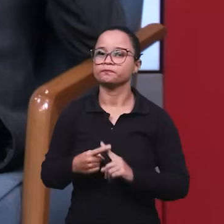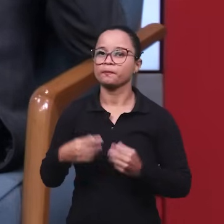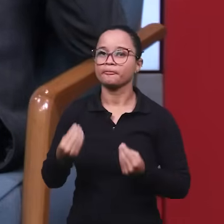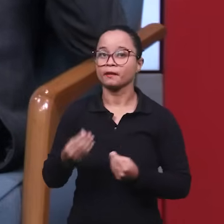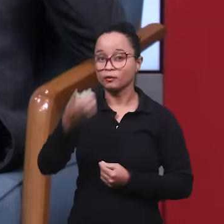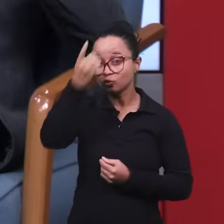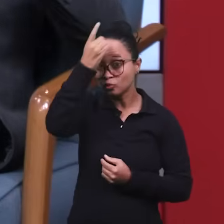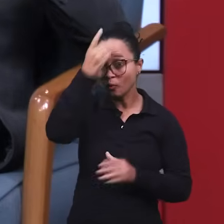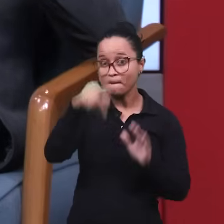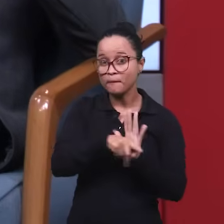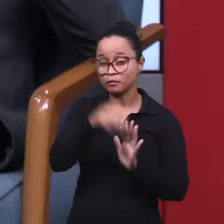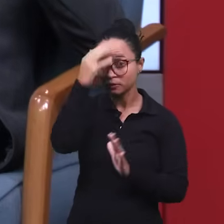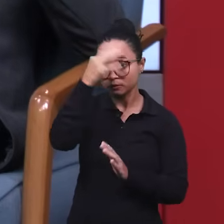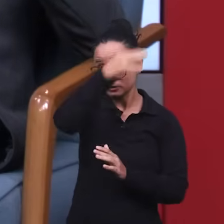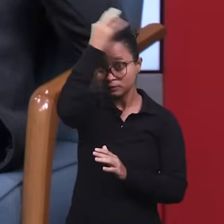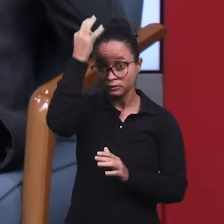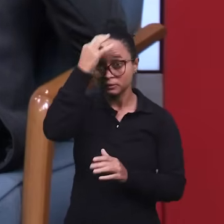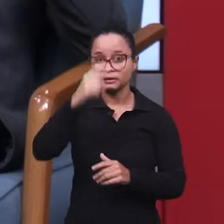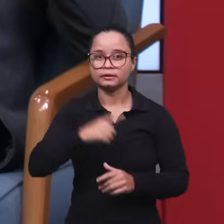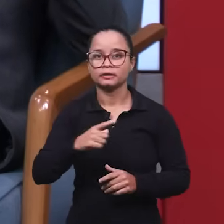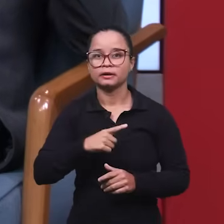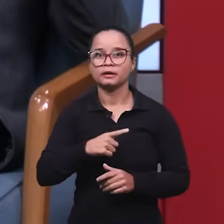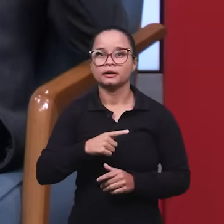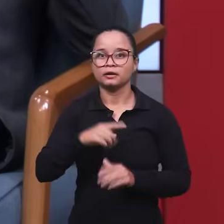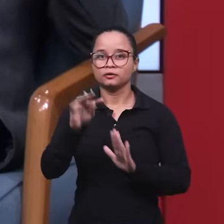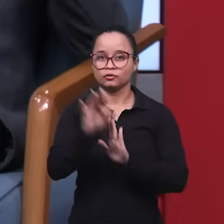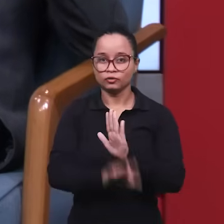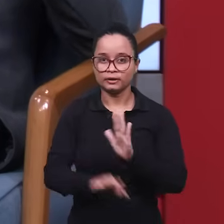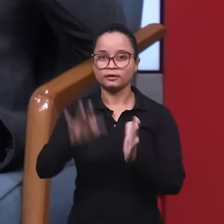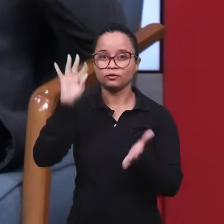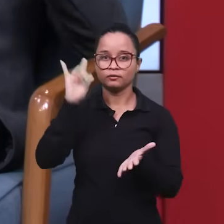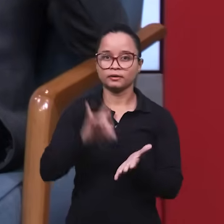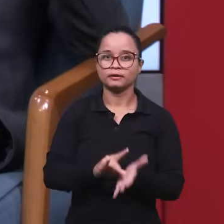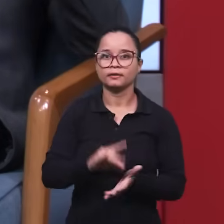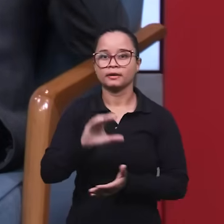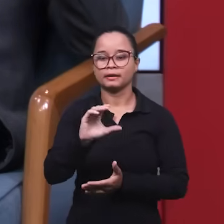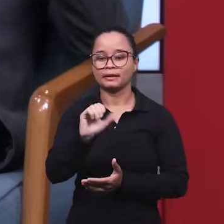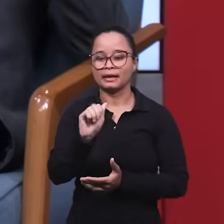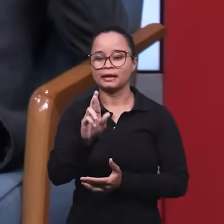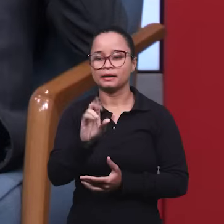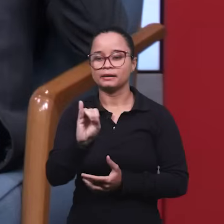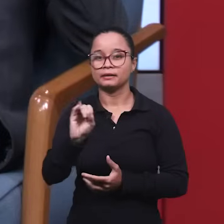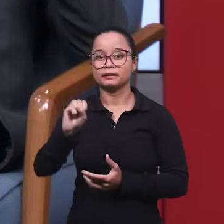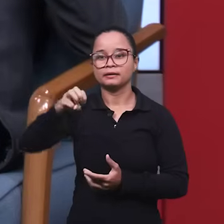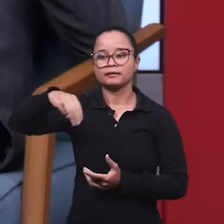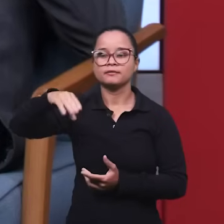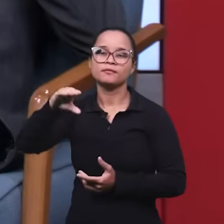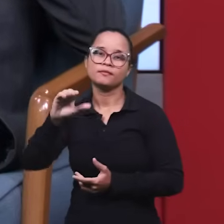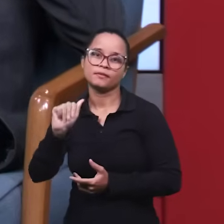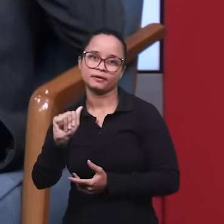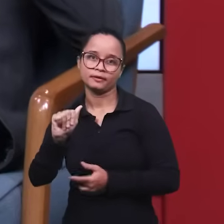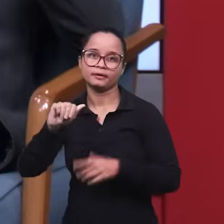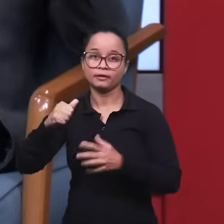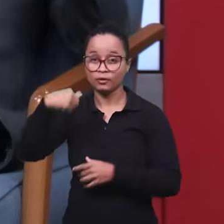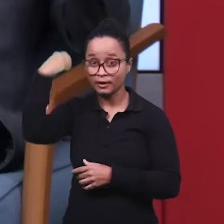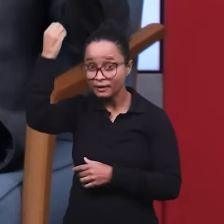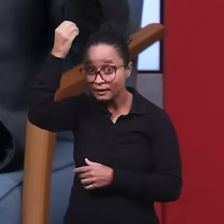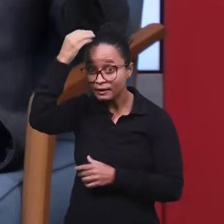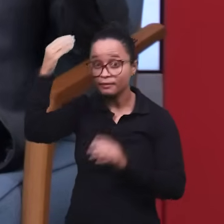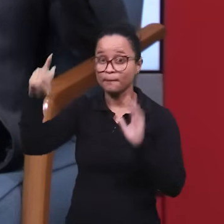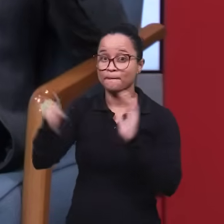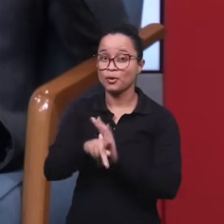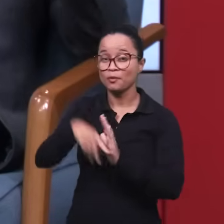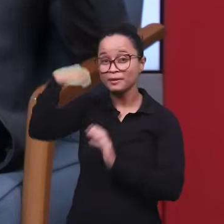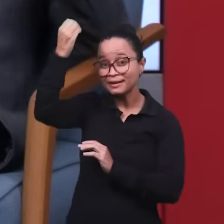dom espiritual. No texto original, a palavra carisma, né, vem de caris, que significa graça, ou que provém